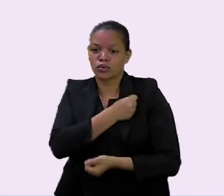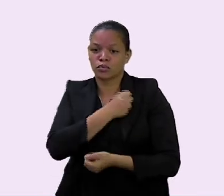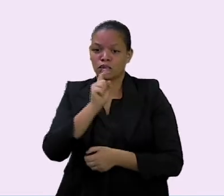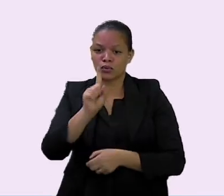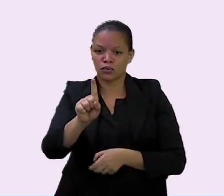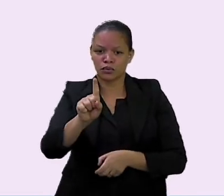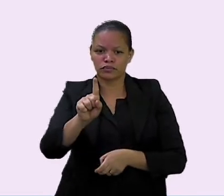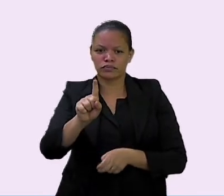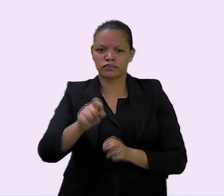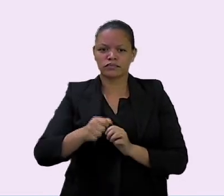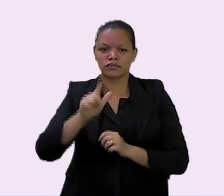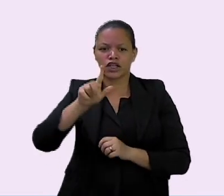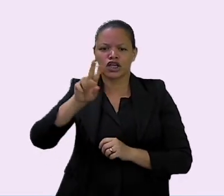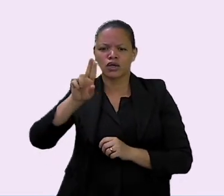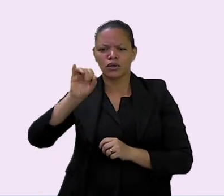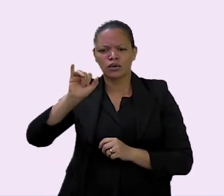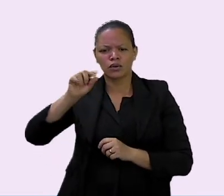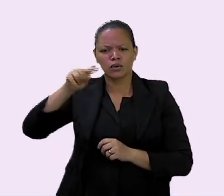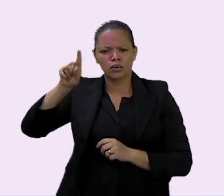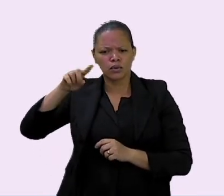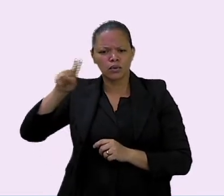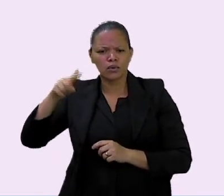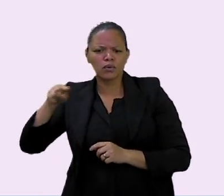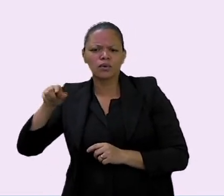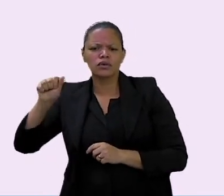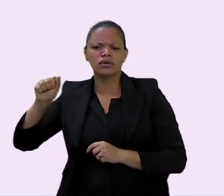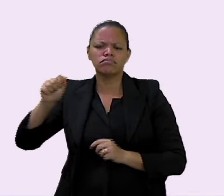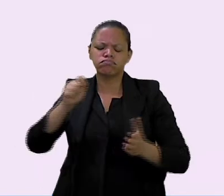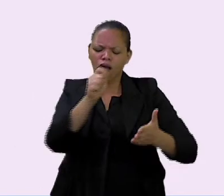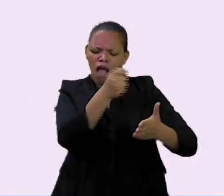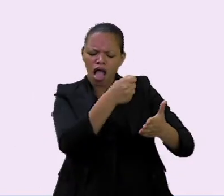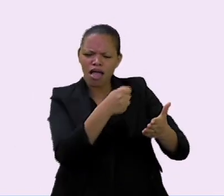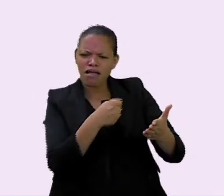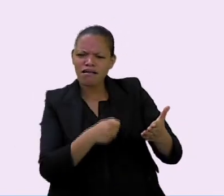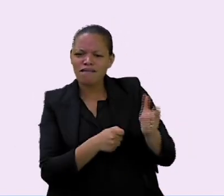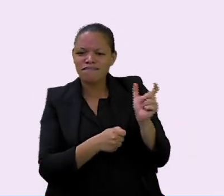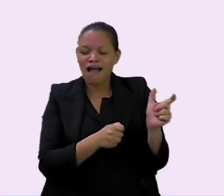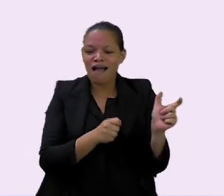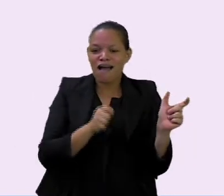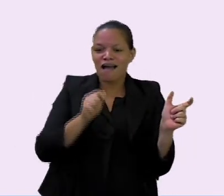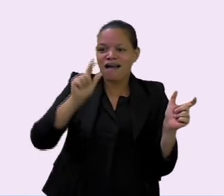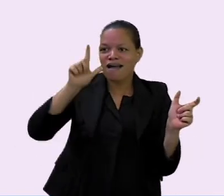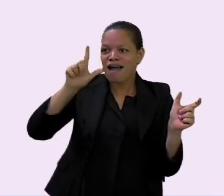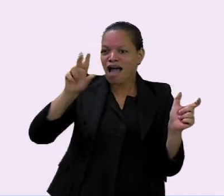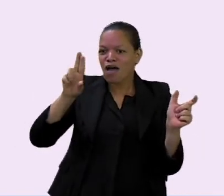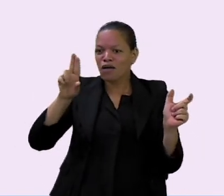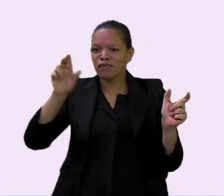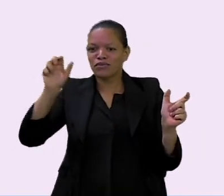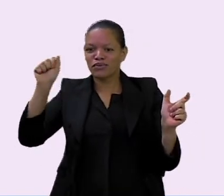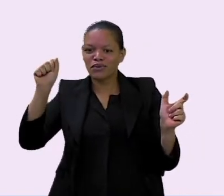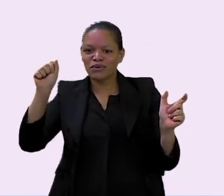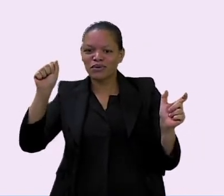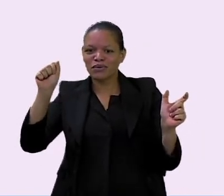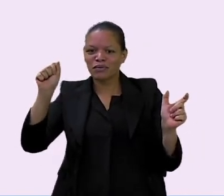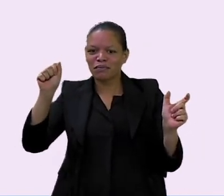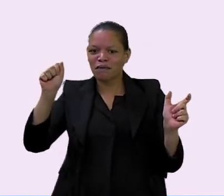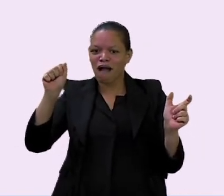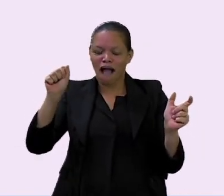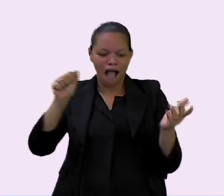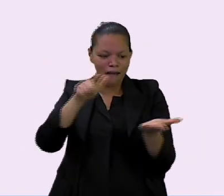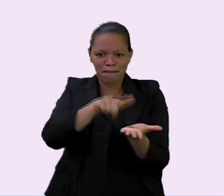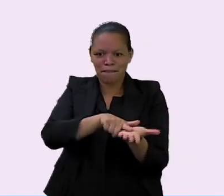1. Luísa escreveu a palavra lua em um papel quadriculado. Veja.